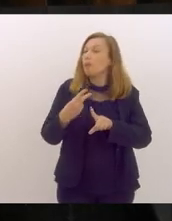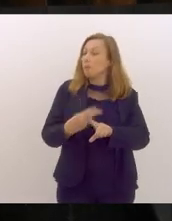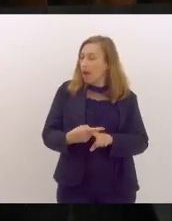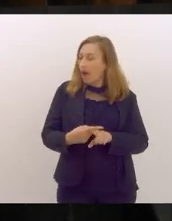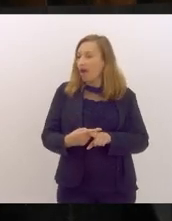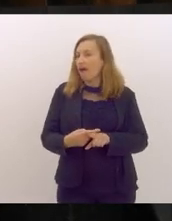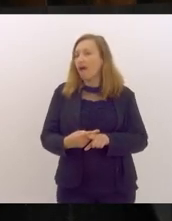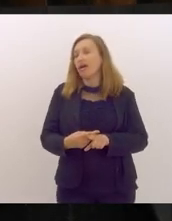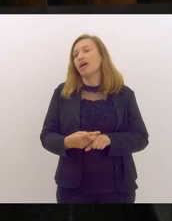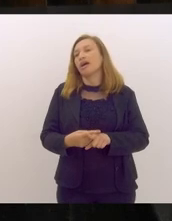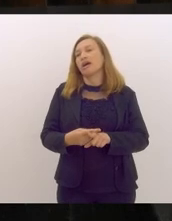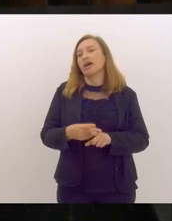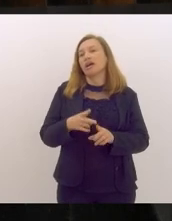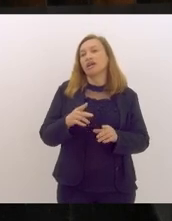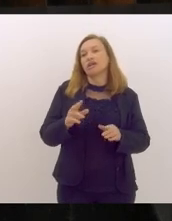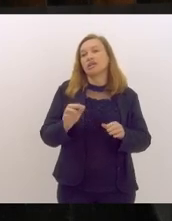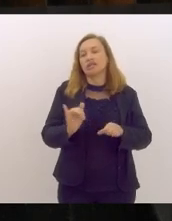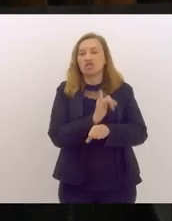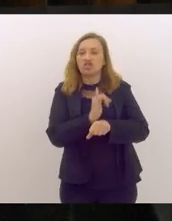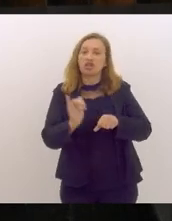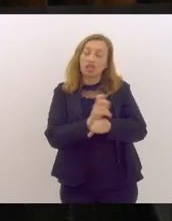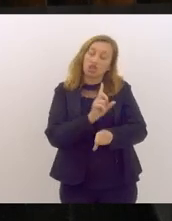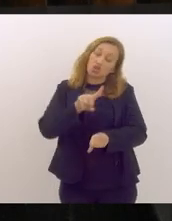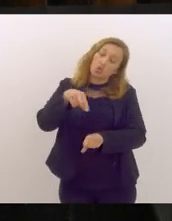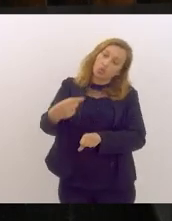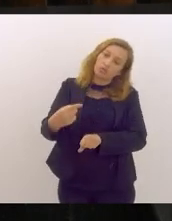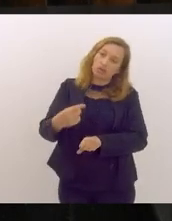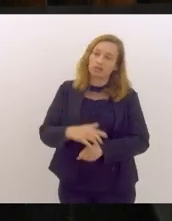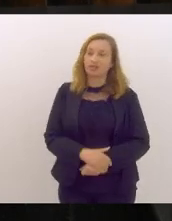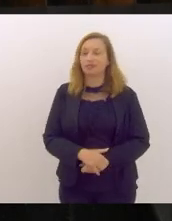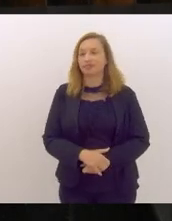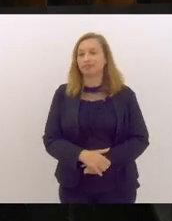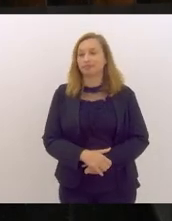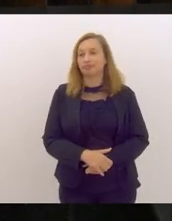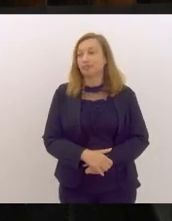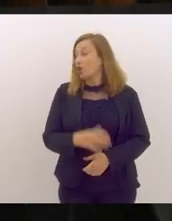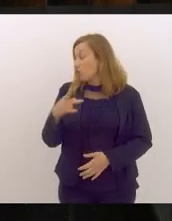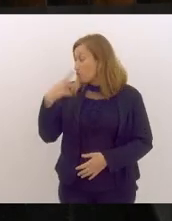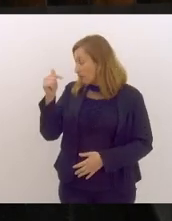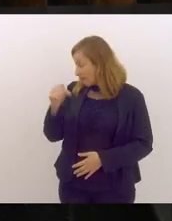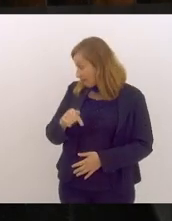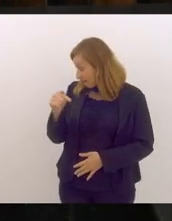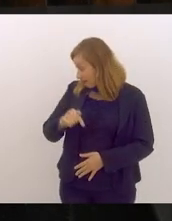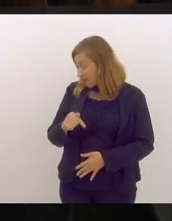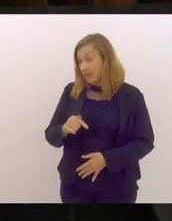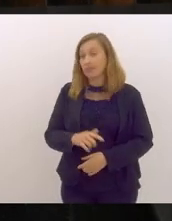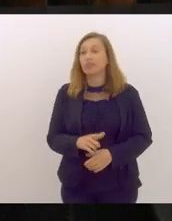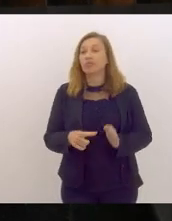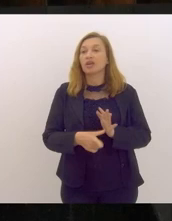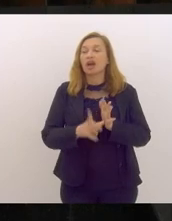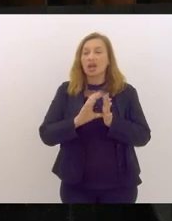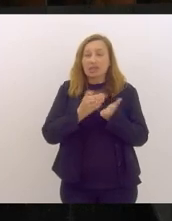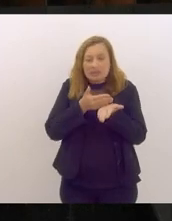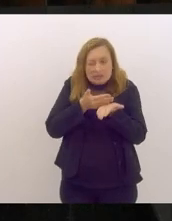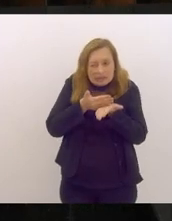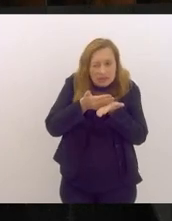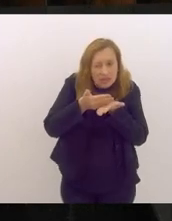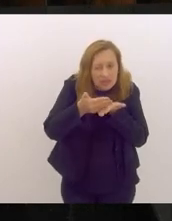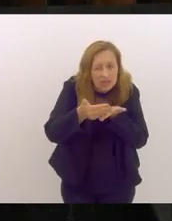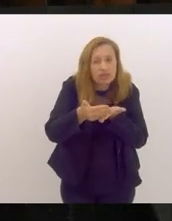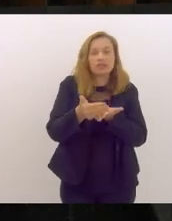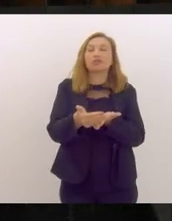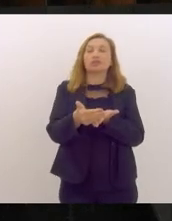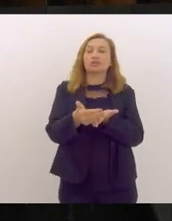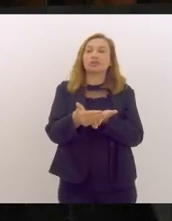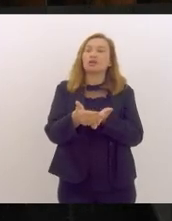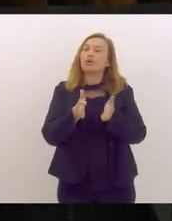essas medidas em outras. Porque eu disse aqui, antes de começar